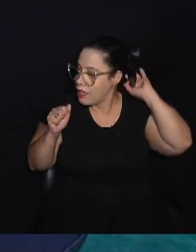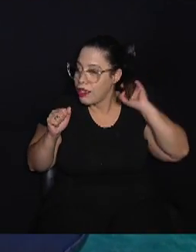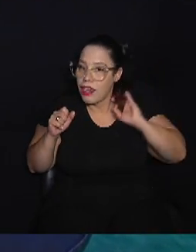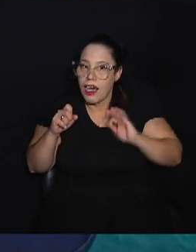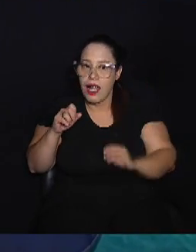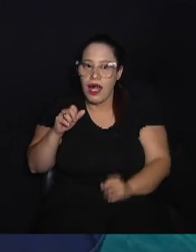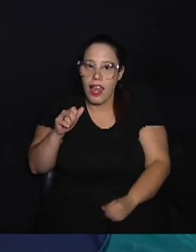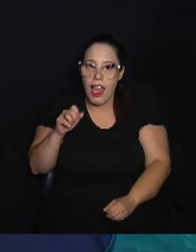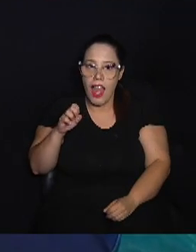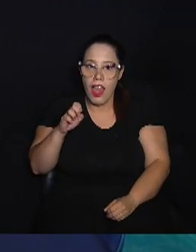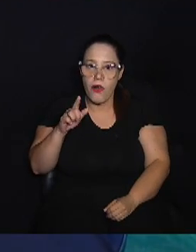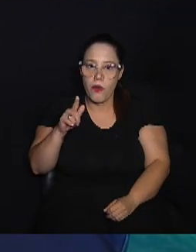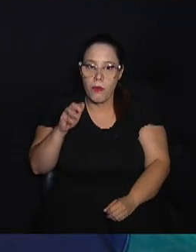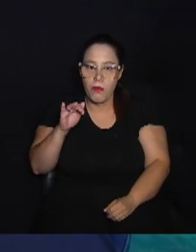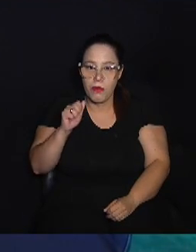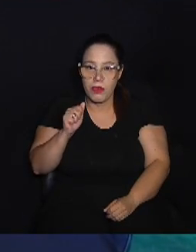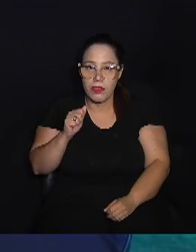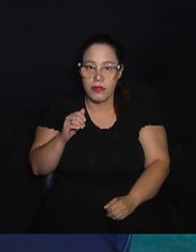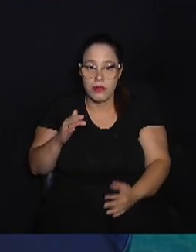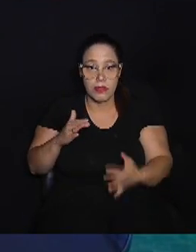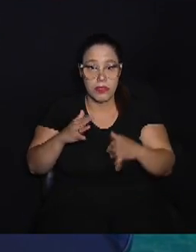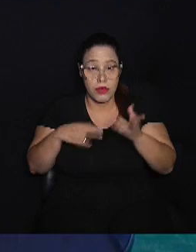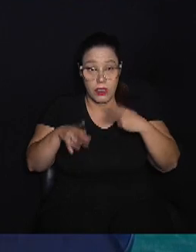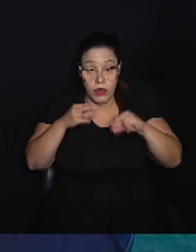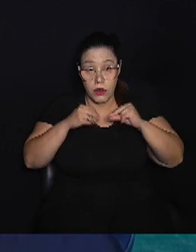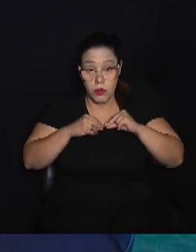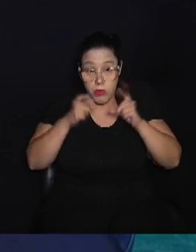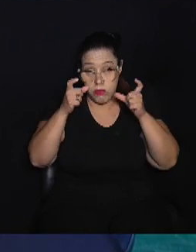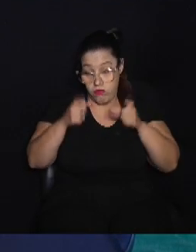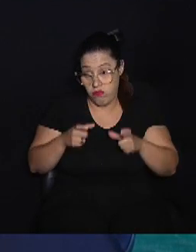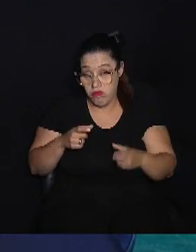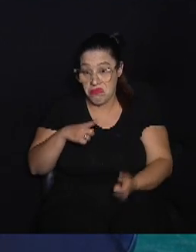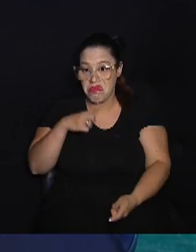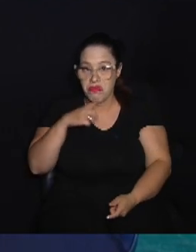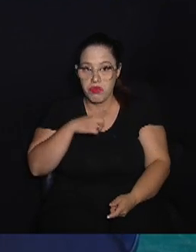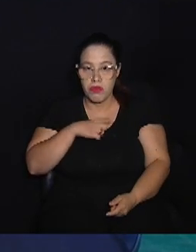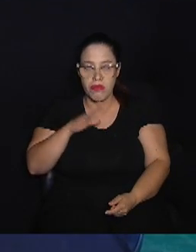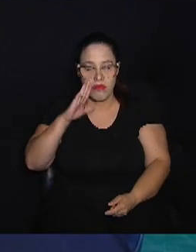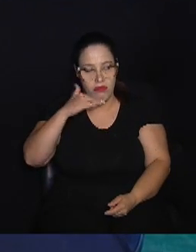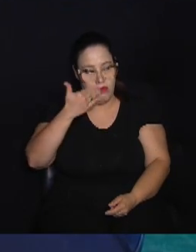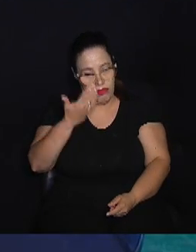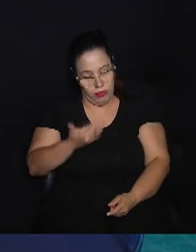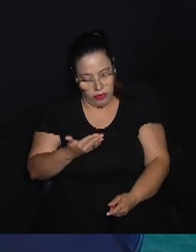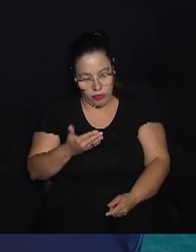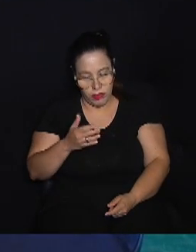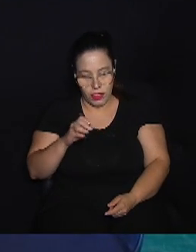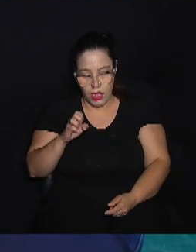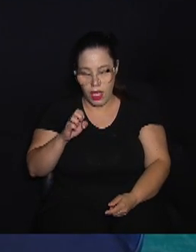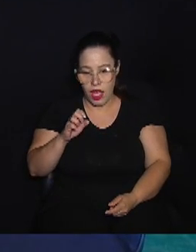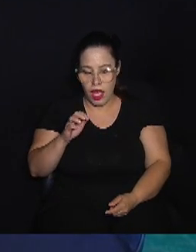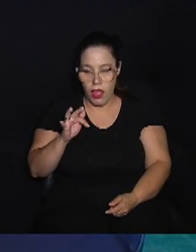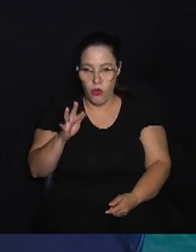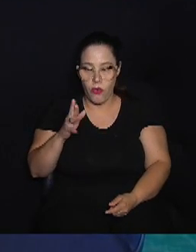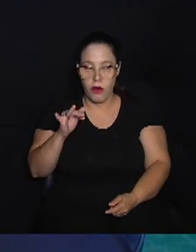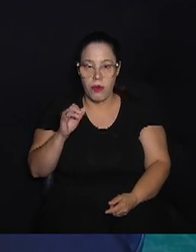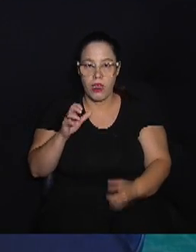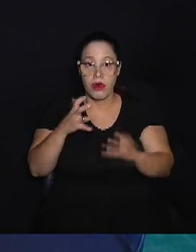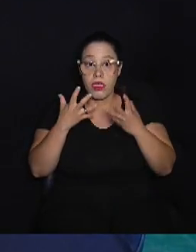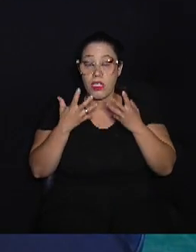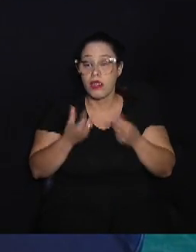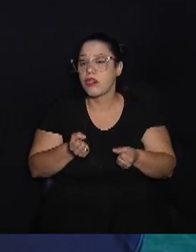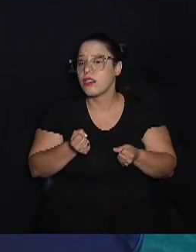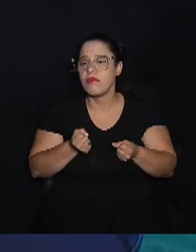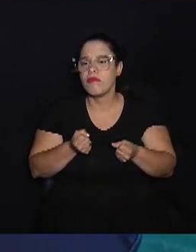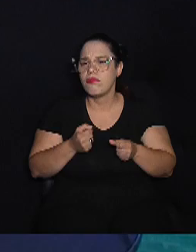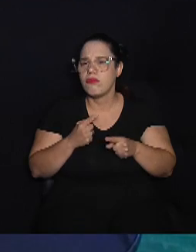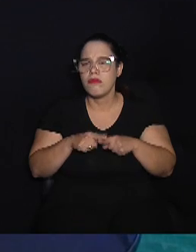é um presente de personagem, né? Eu acho que quem tem a honra de fazer a Elphaba ganha muito.